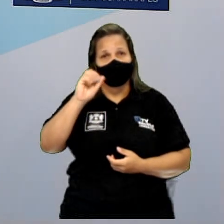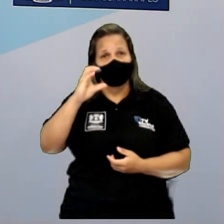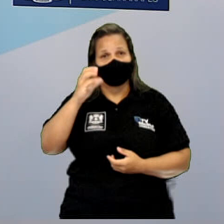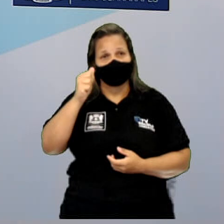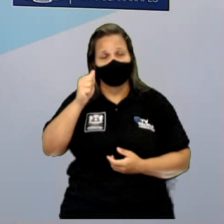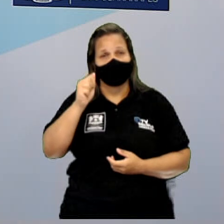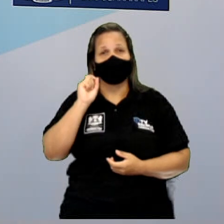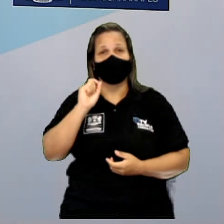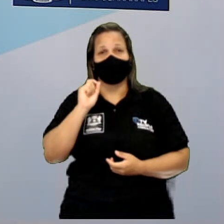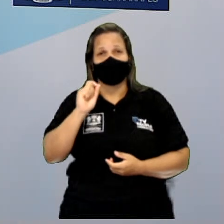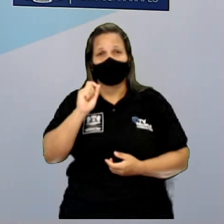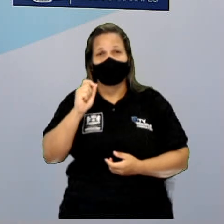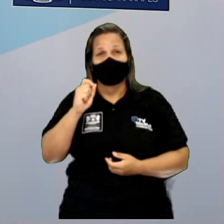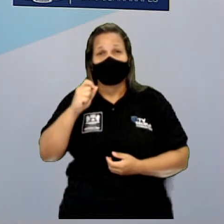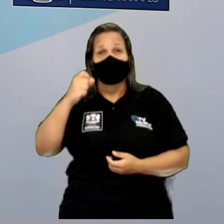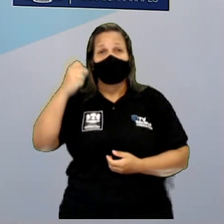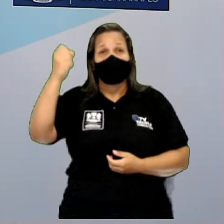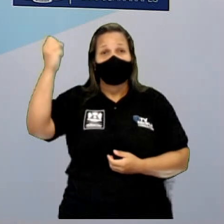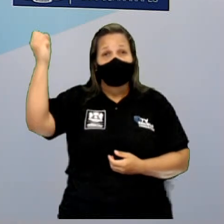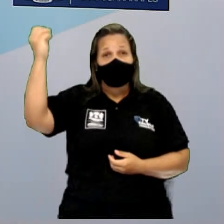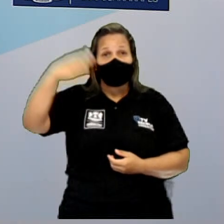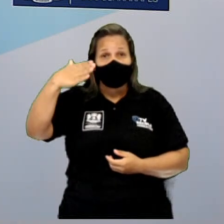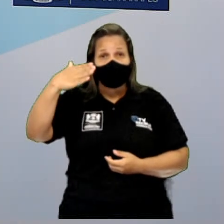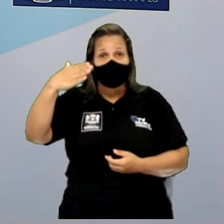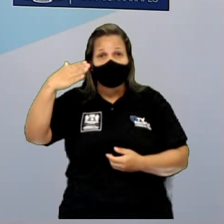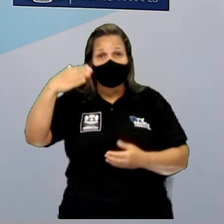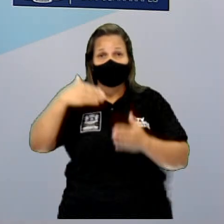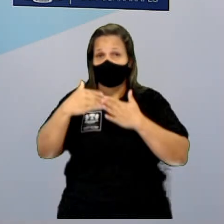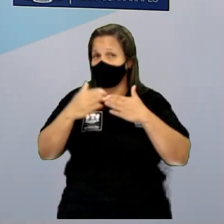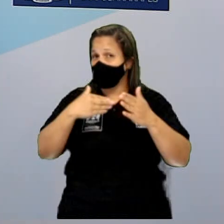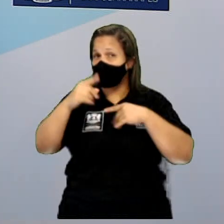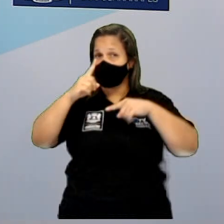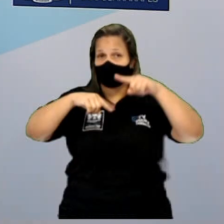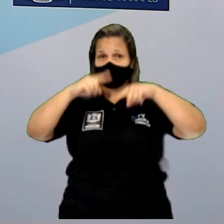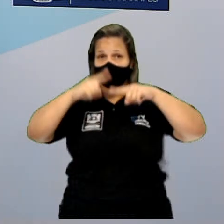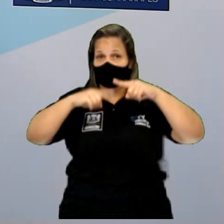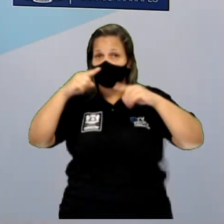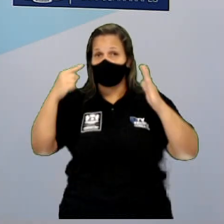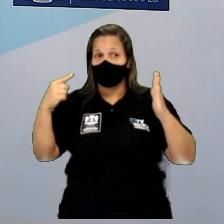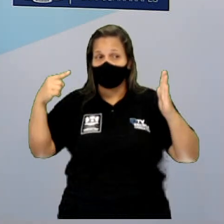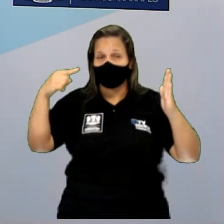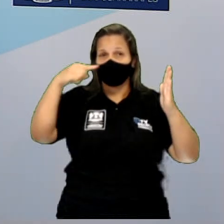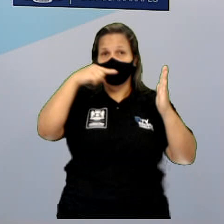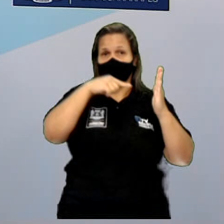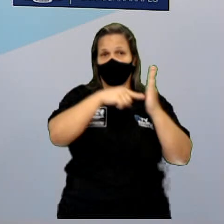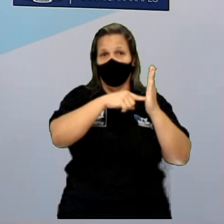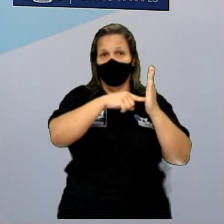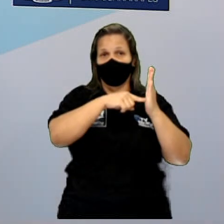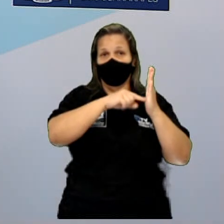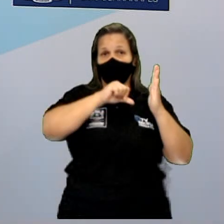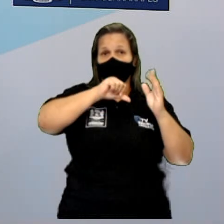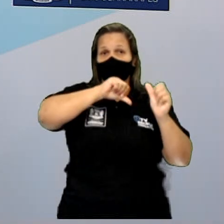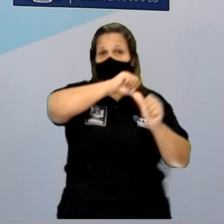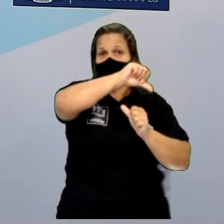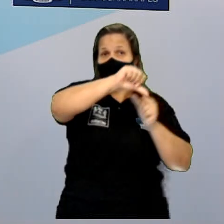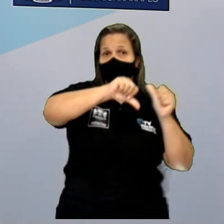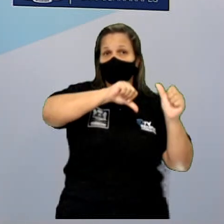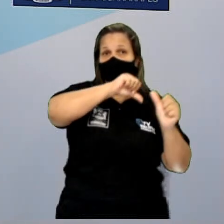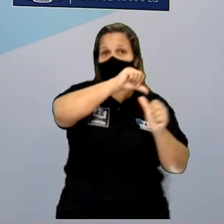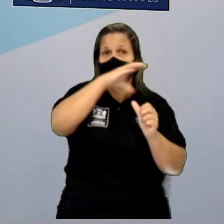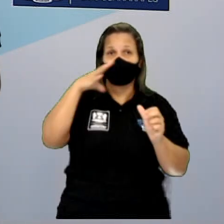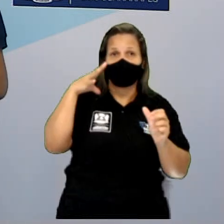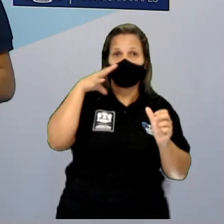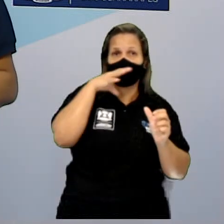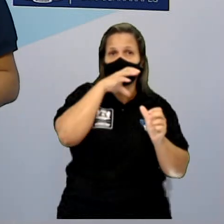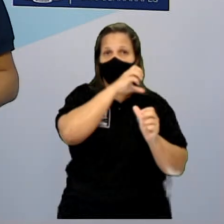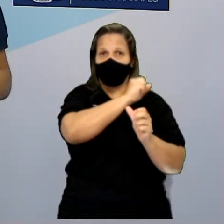outro meio, ela é absorvida e nesse outro meio ela muda de velocidade. É uma coisa bem interessante. Isso acontece